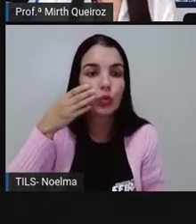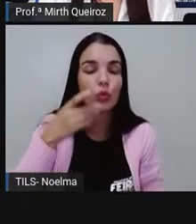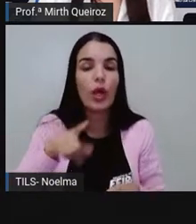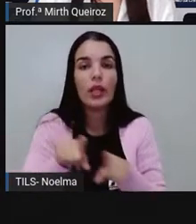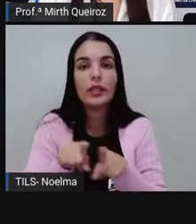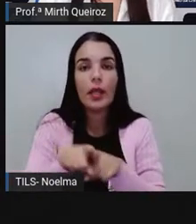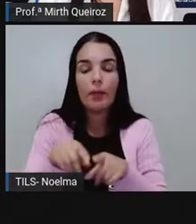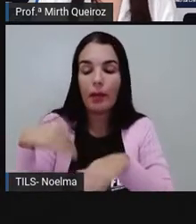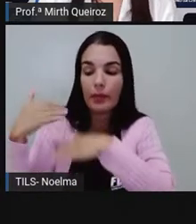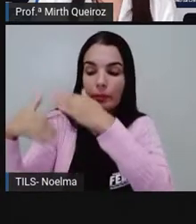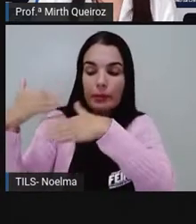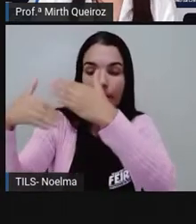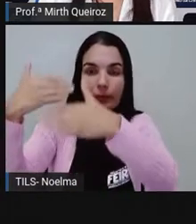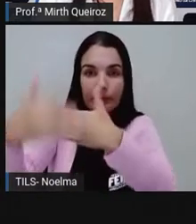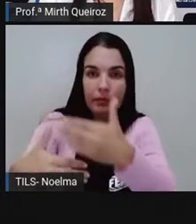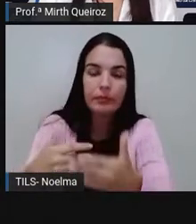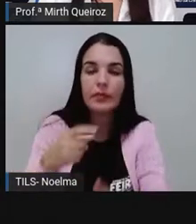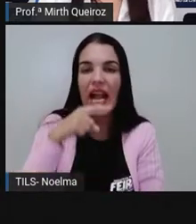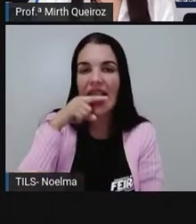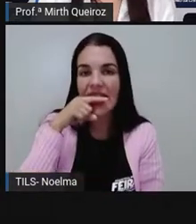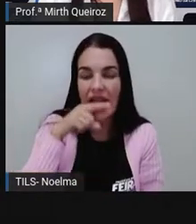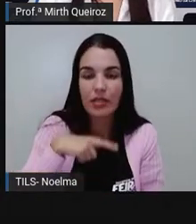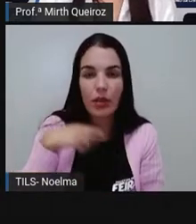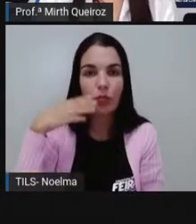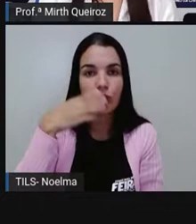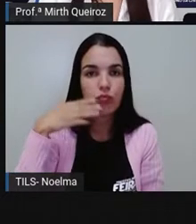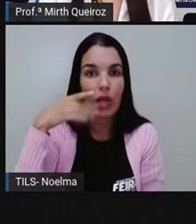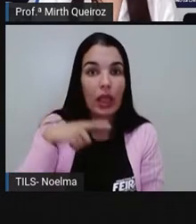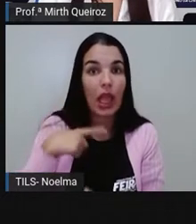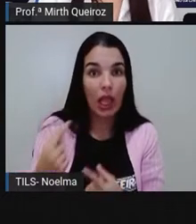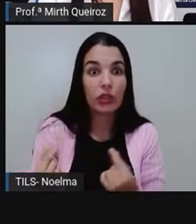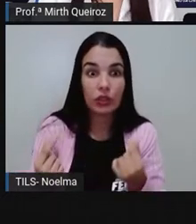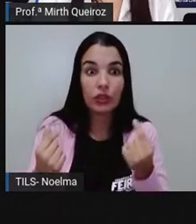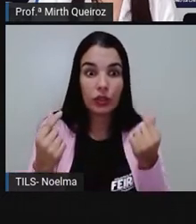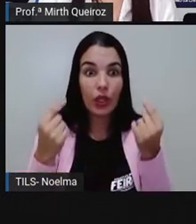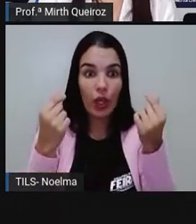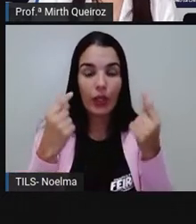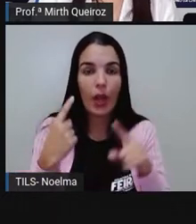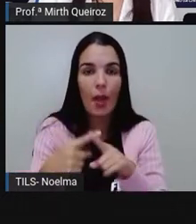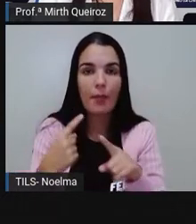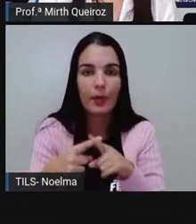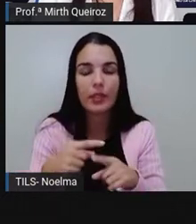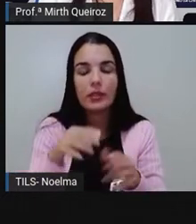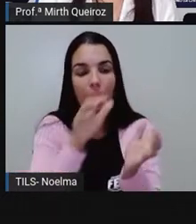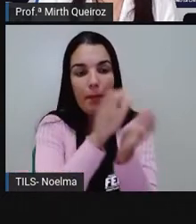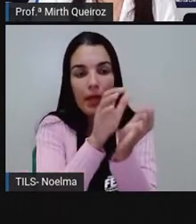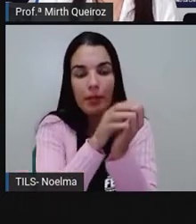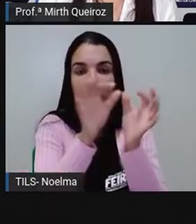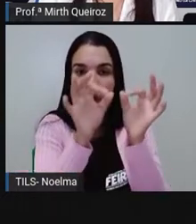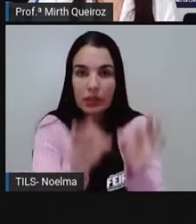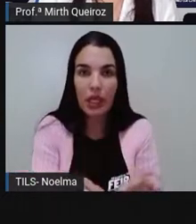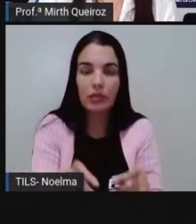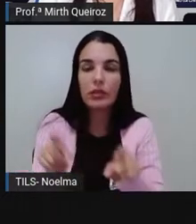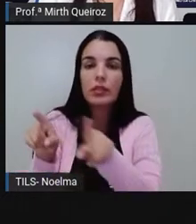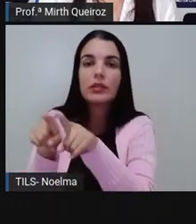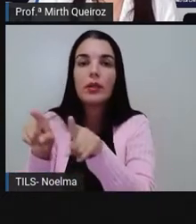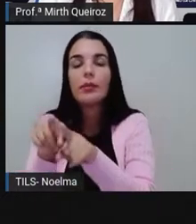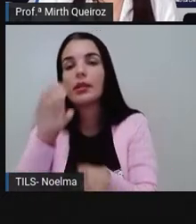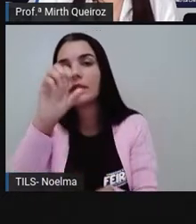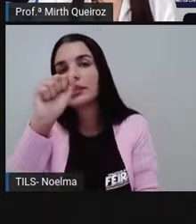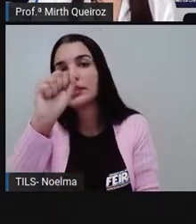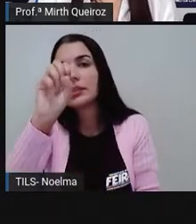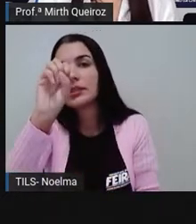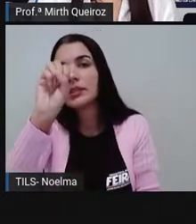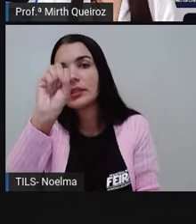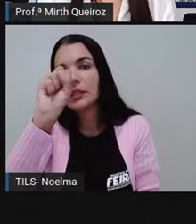a produção de açúcar, que deu muito lucro, por isso que essa capitania deu certo. E a de São Vicente